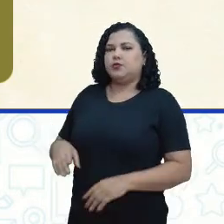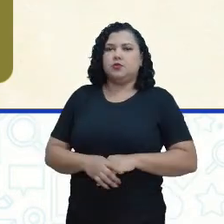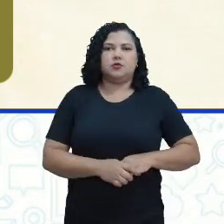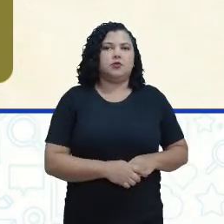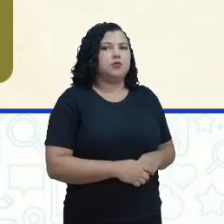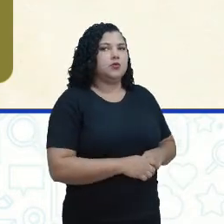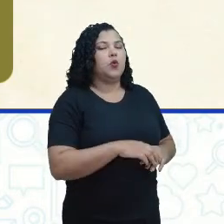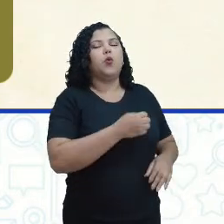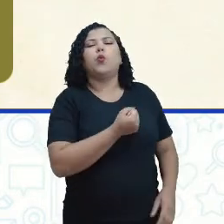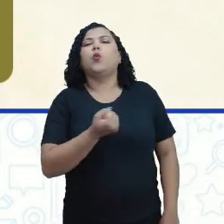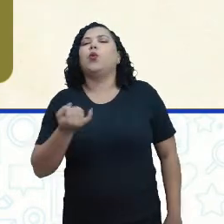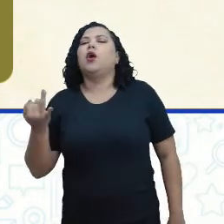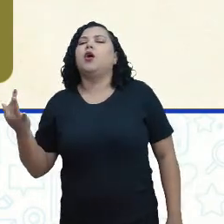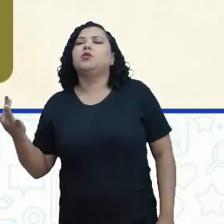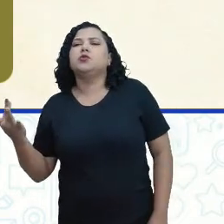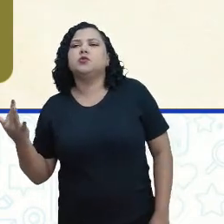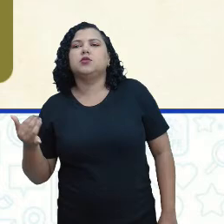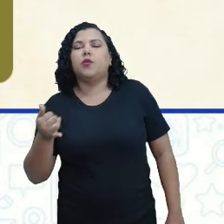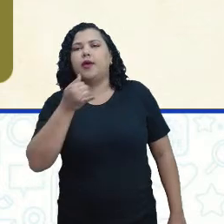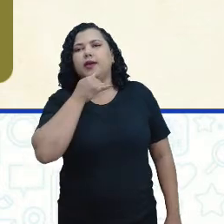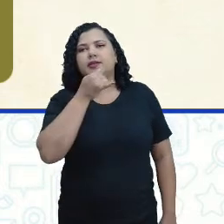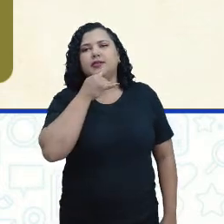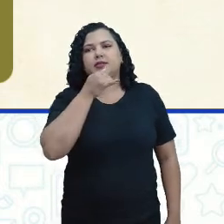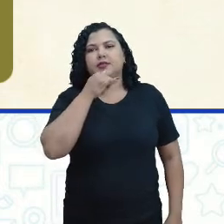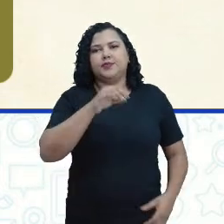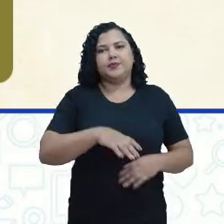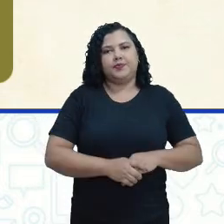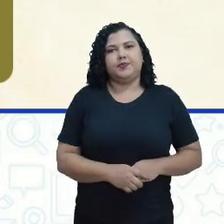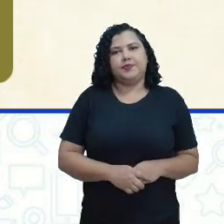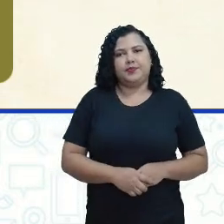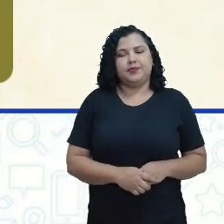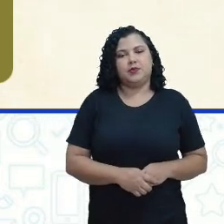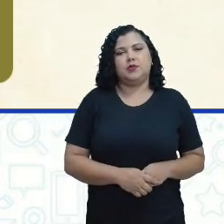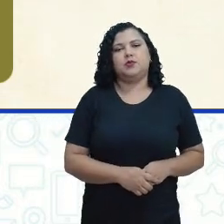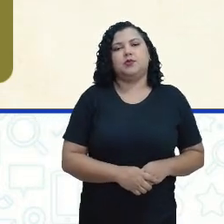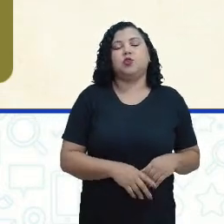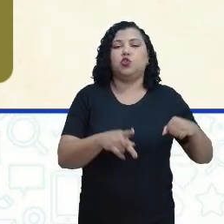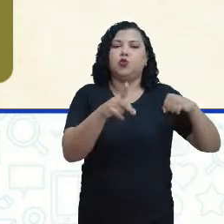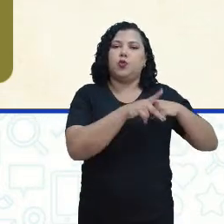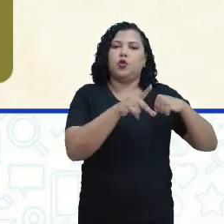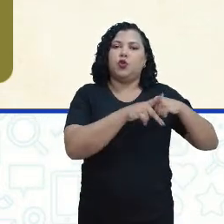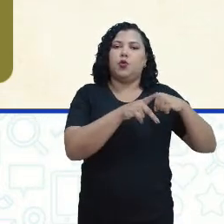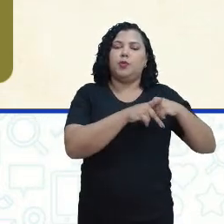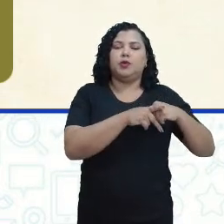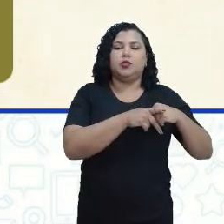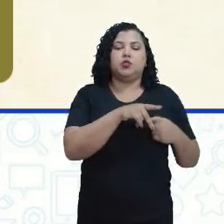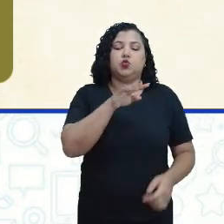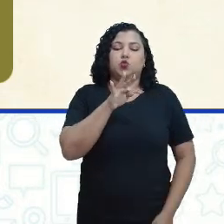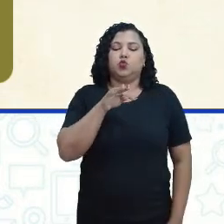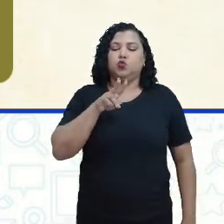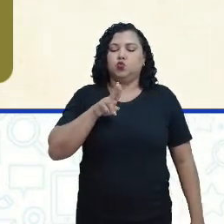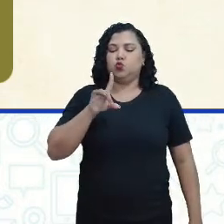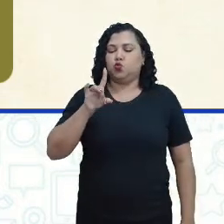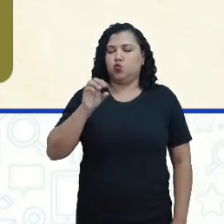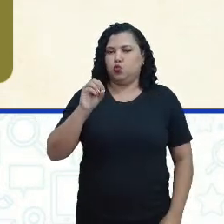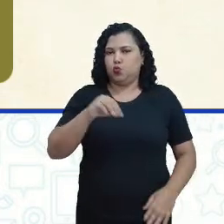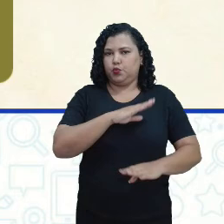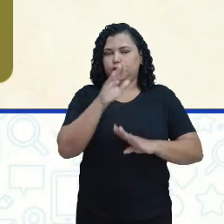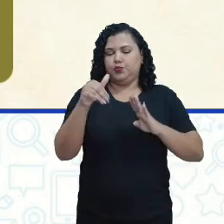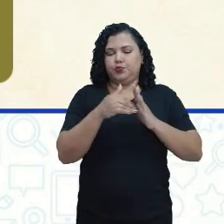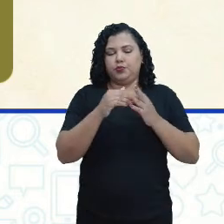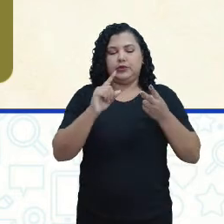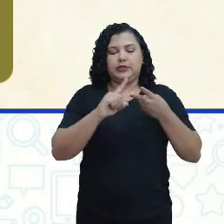relativo quanto aparece depois dos pronomes indefinidos. Tudo, tanto, todos. Então, tudo